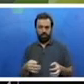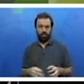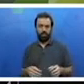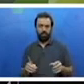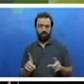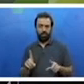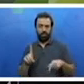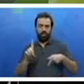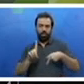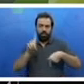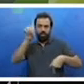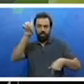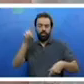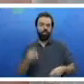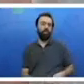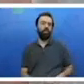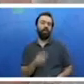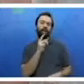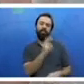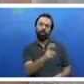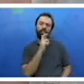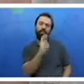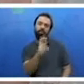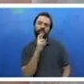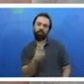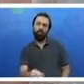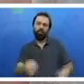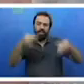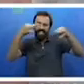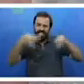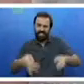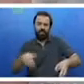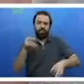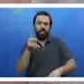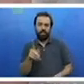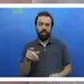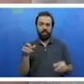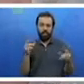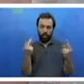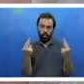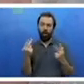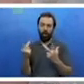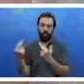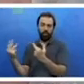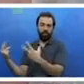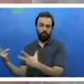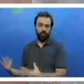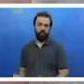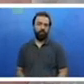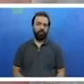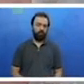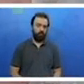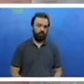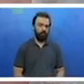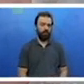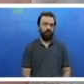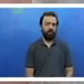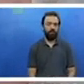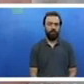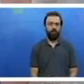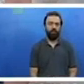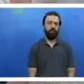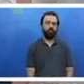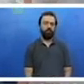os resultados têm que ser exatamente iguais. Todos os resultados têm que ser